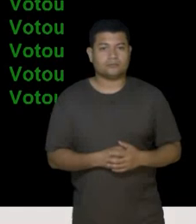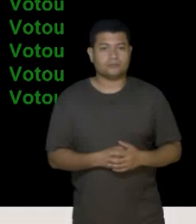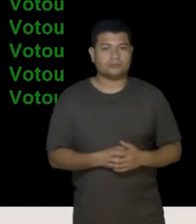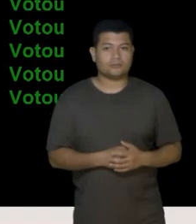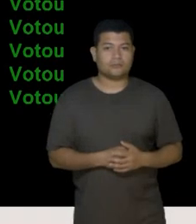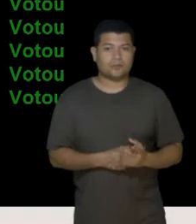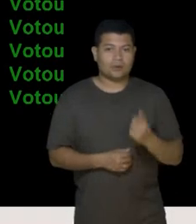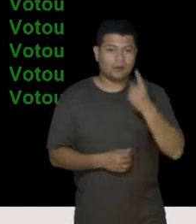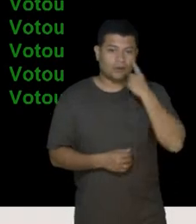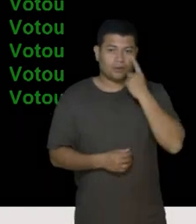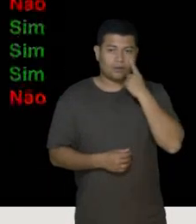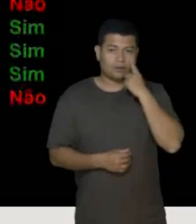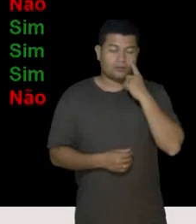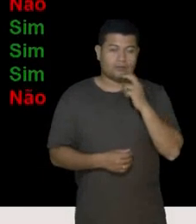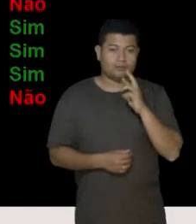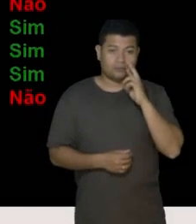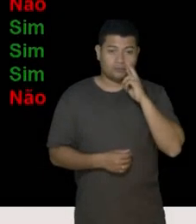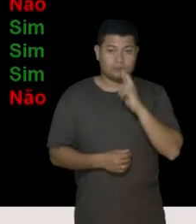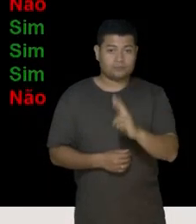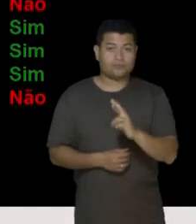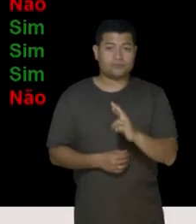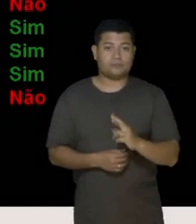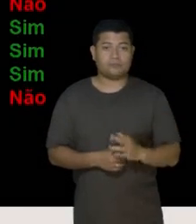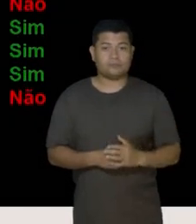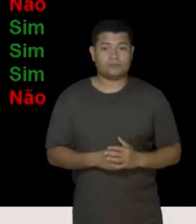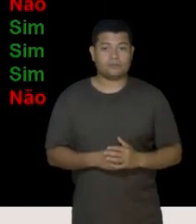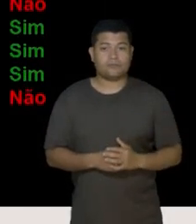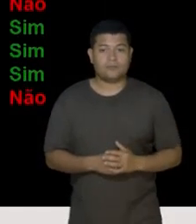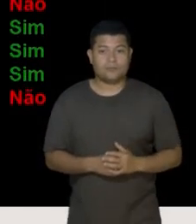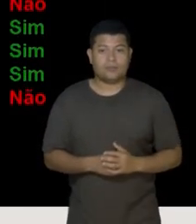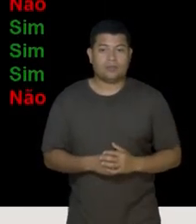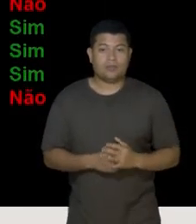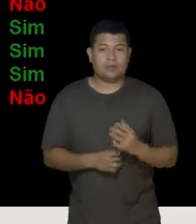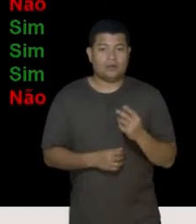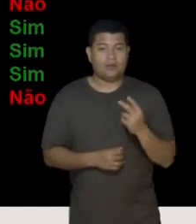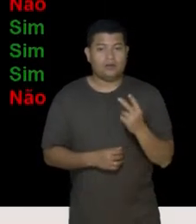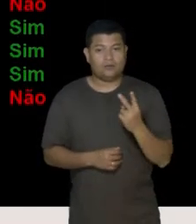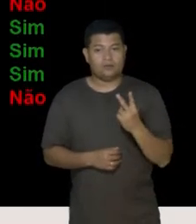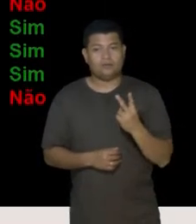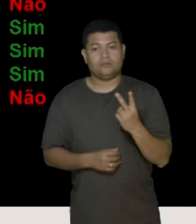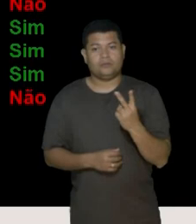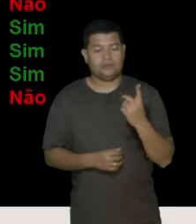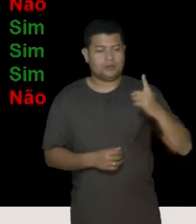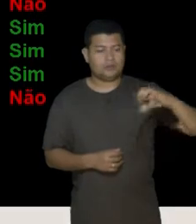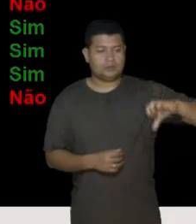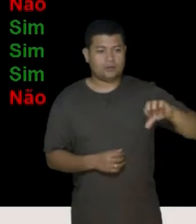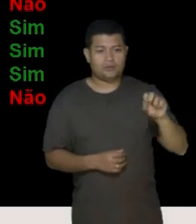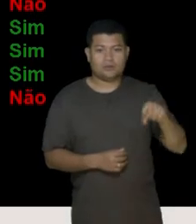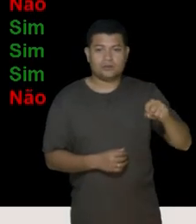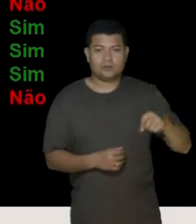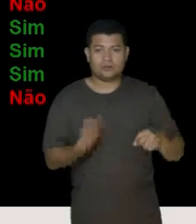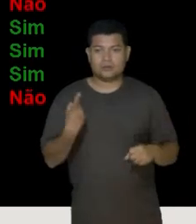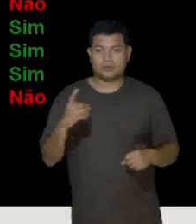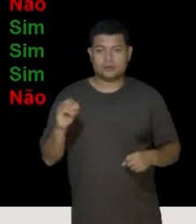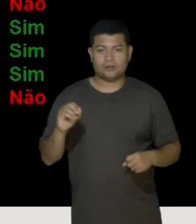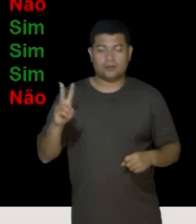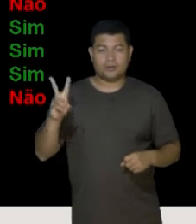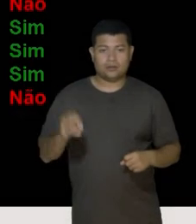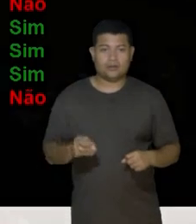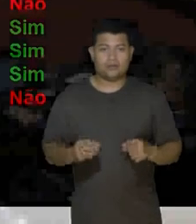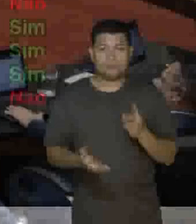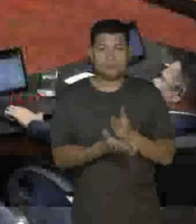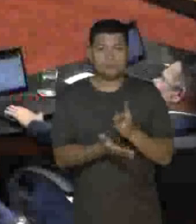Podemos colher o resultado votado, senhores, 29 deputados, 19 sim, 10 não, está mantido o